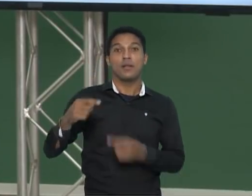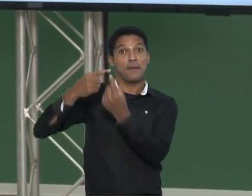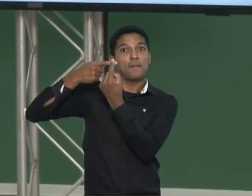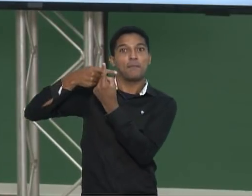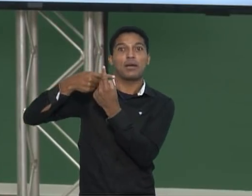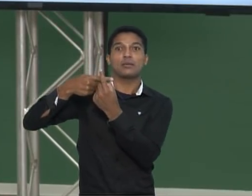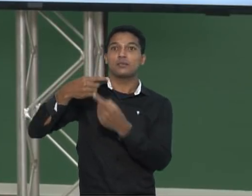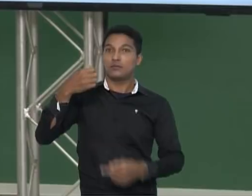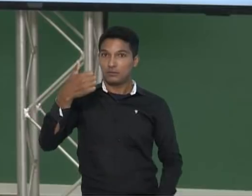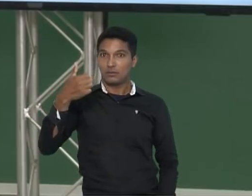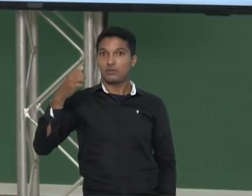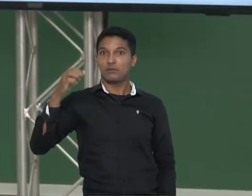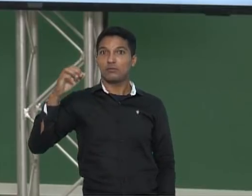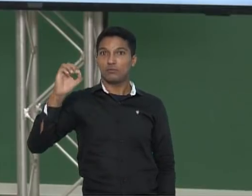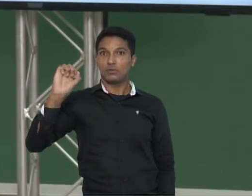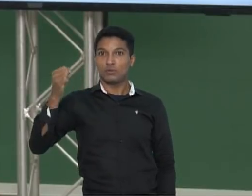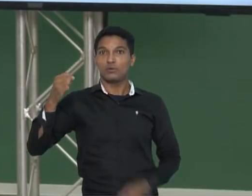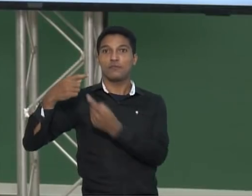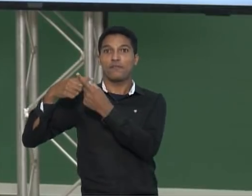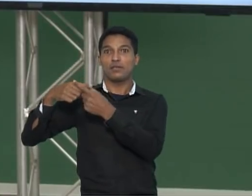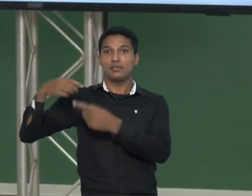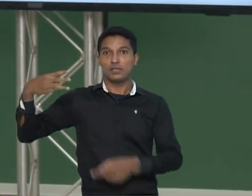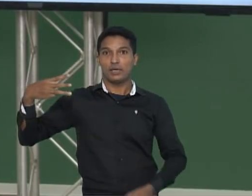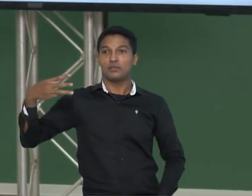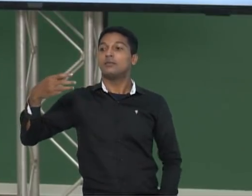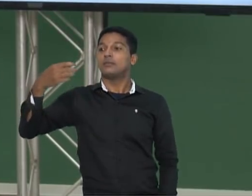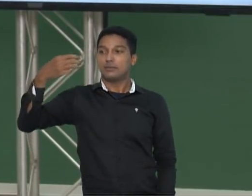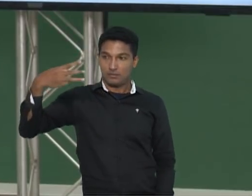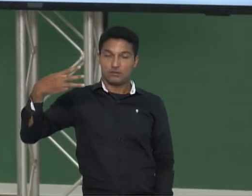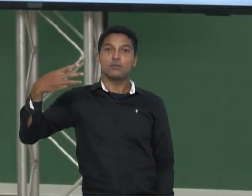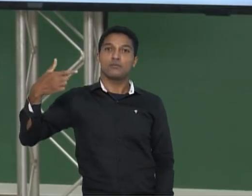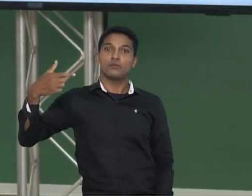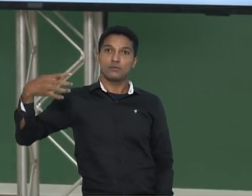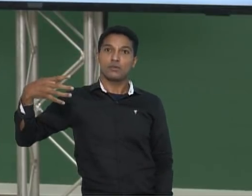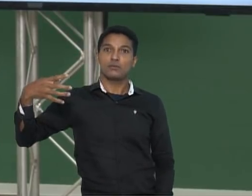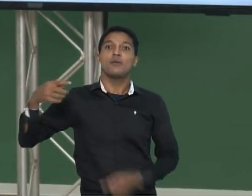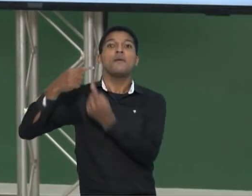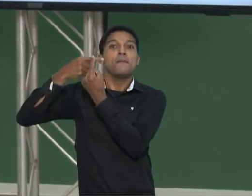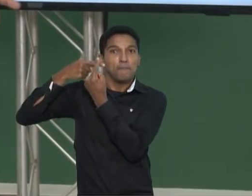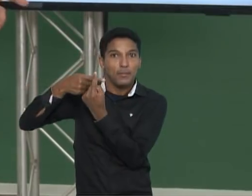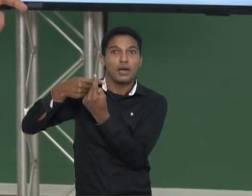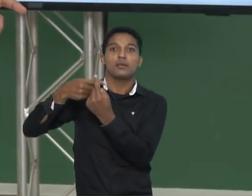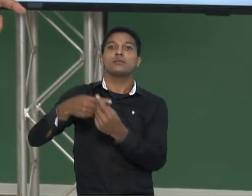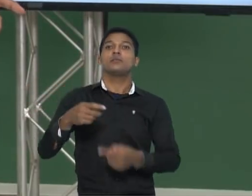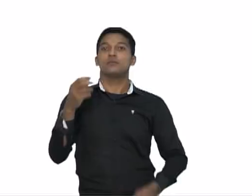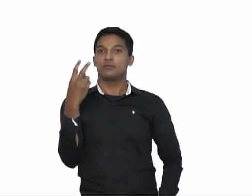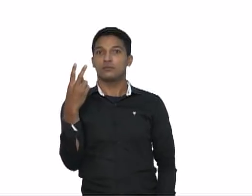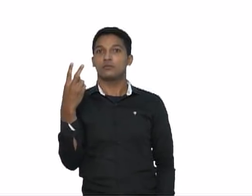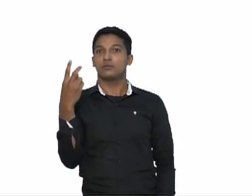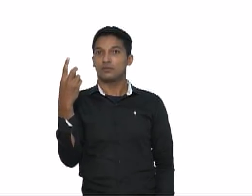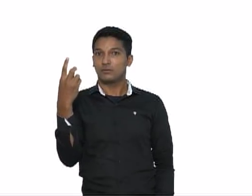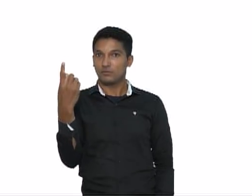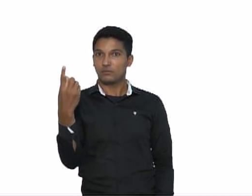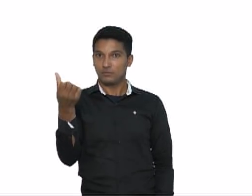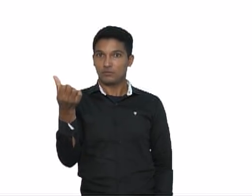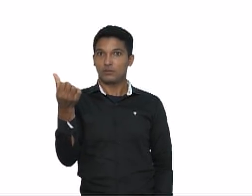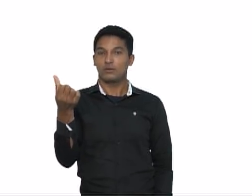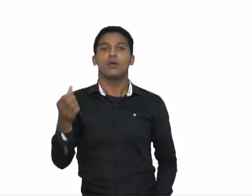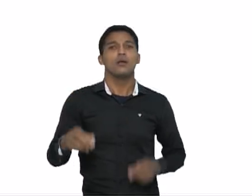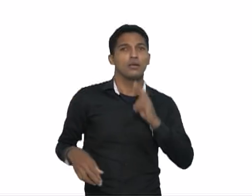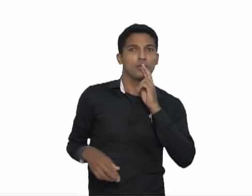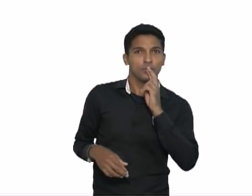vezes 3, 324, mais 216. O nosso resultado vai ser